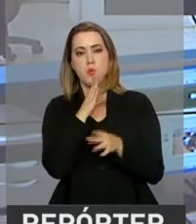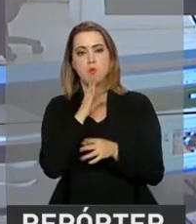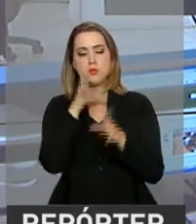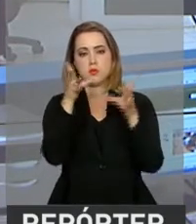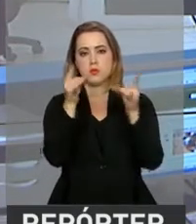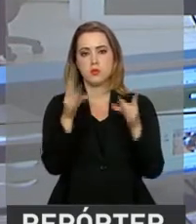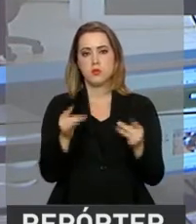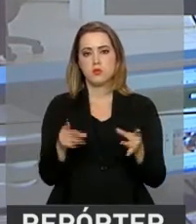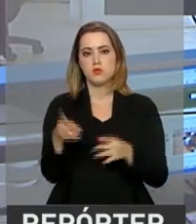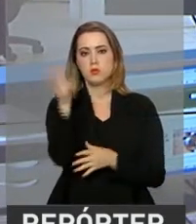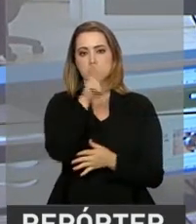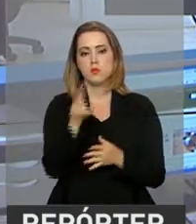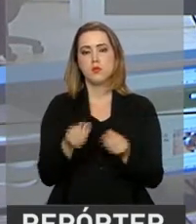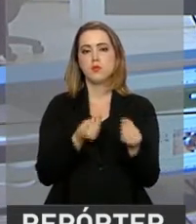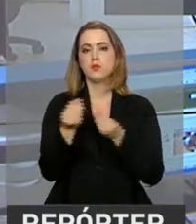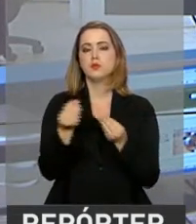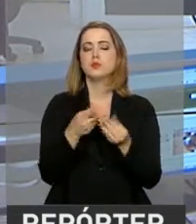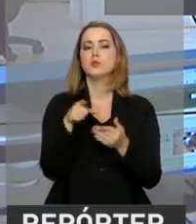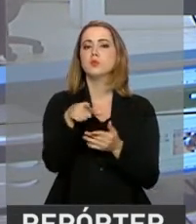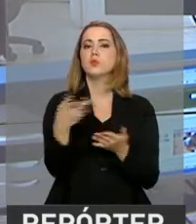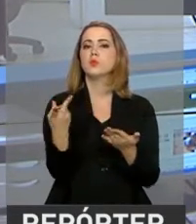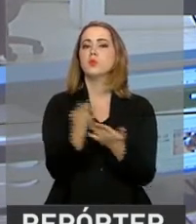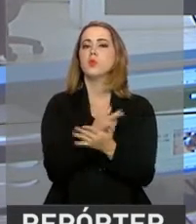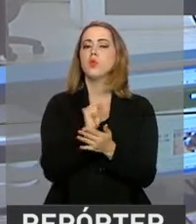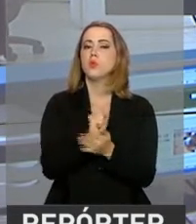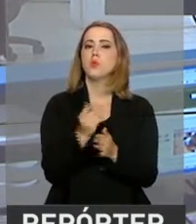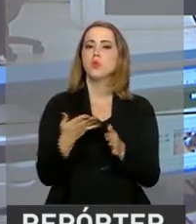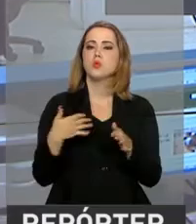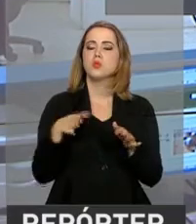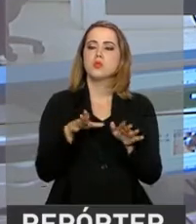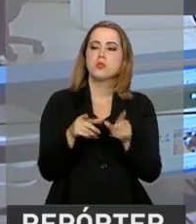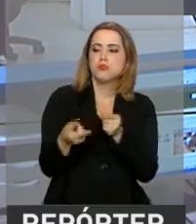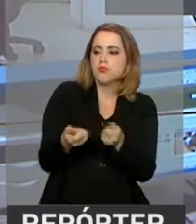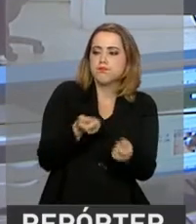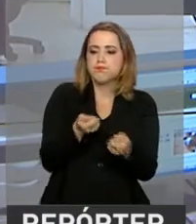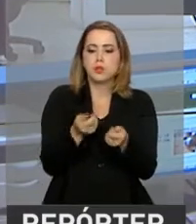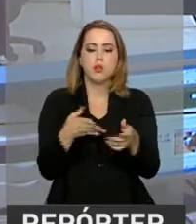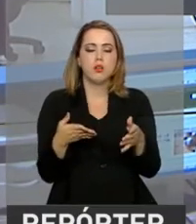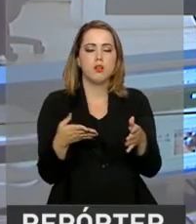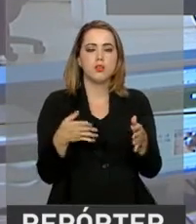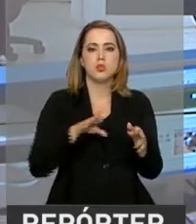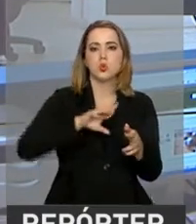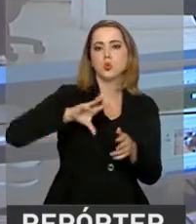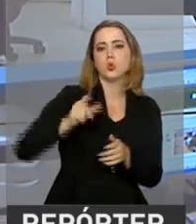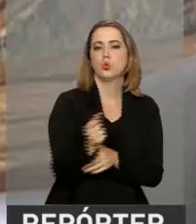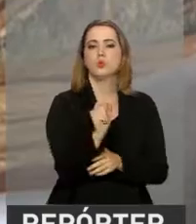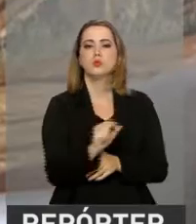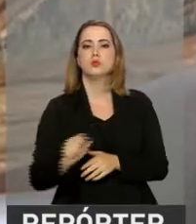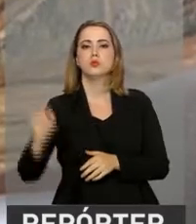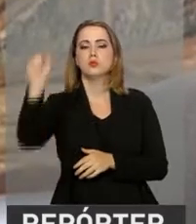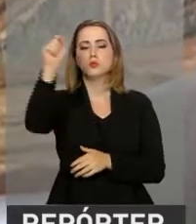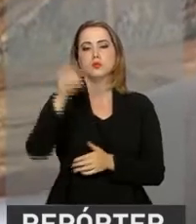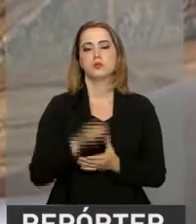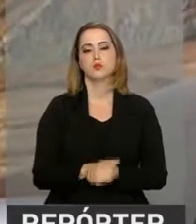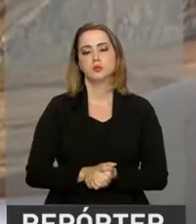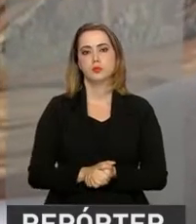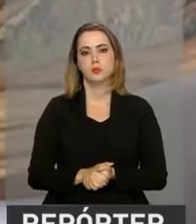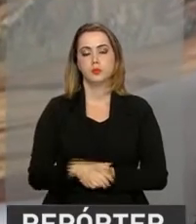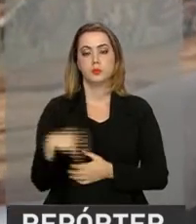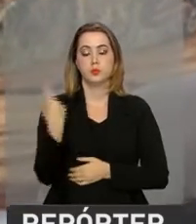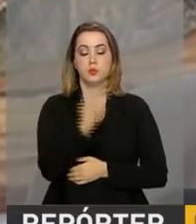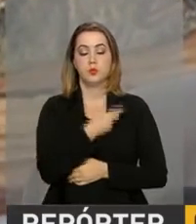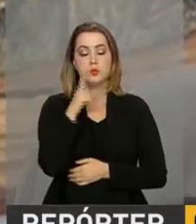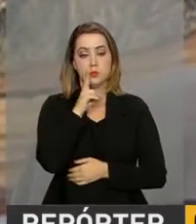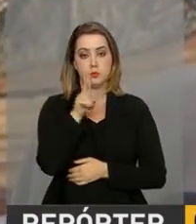programa e avaliar como essa iniciativa local pode ser adaptada para a implantação em todo o país. O que nós vimos aqui no